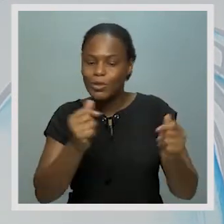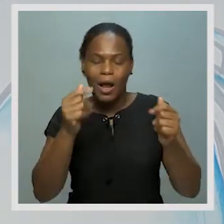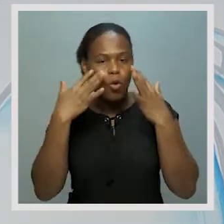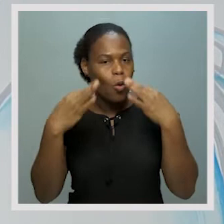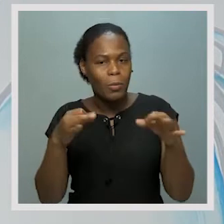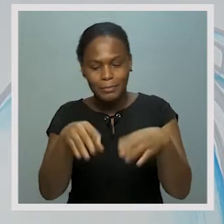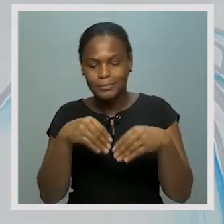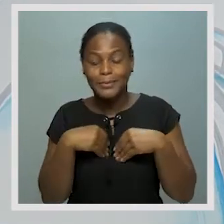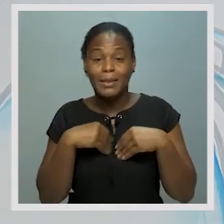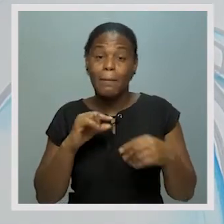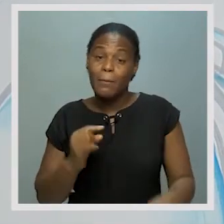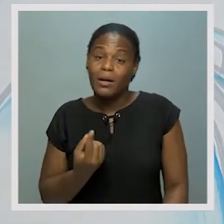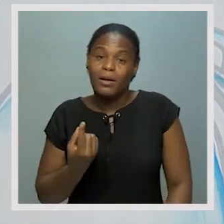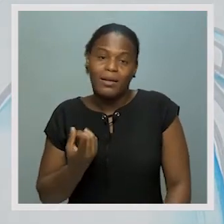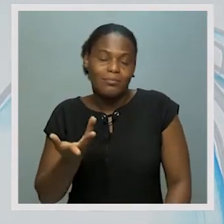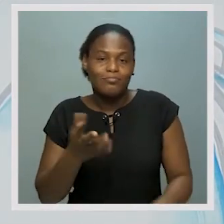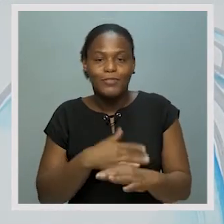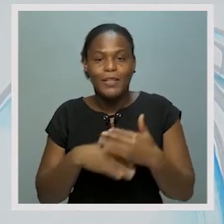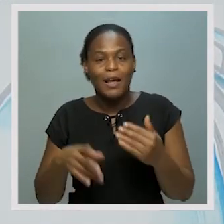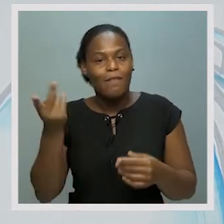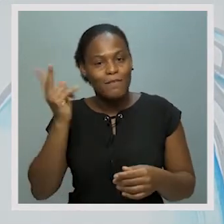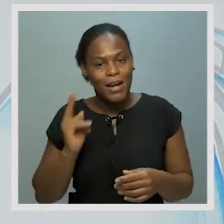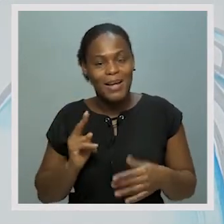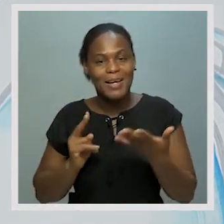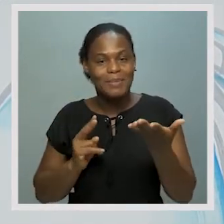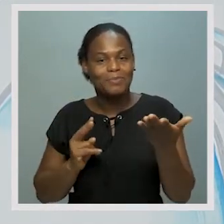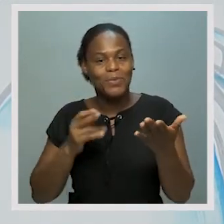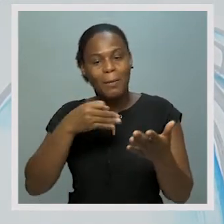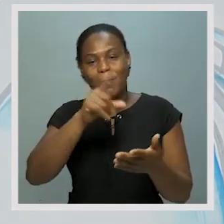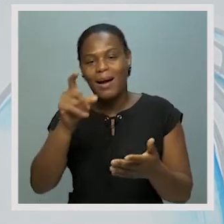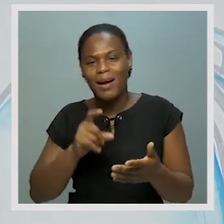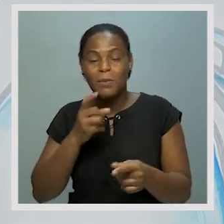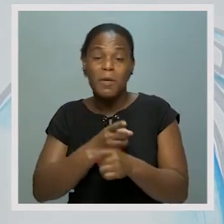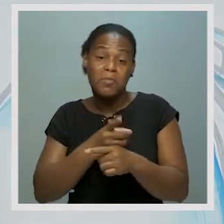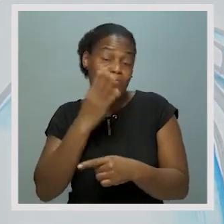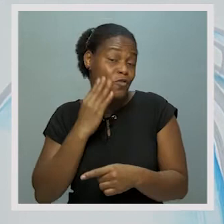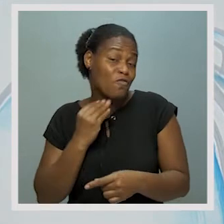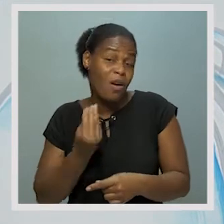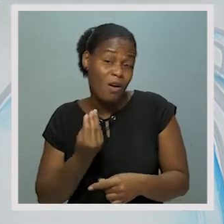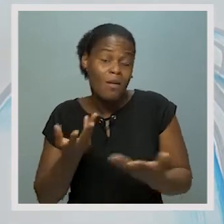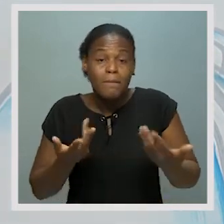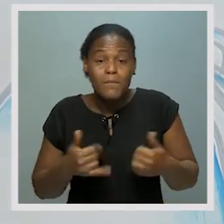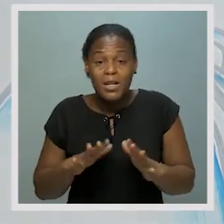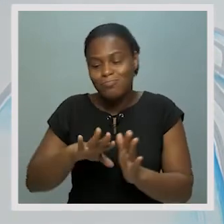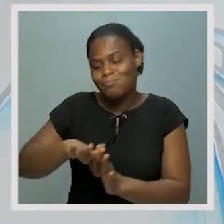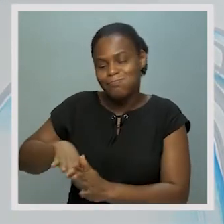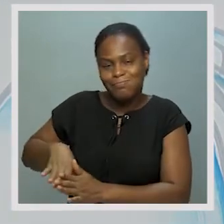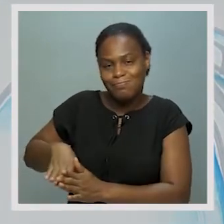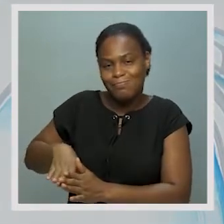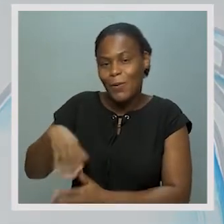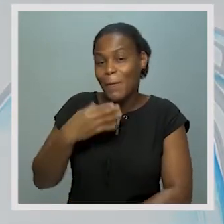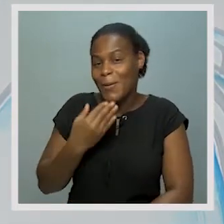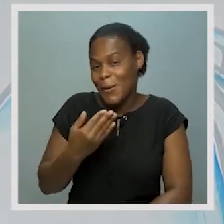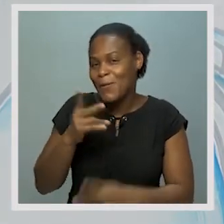com naturalidade para se fazer valer uma paz, ainda que vergonhosa, mas também evitando